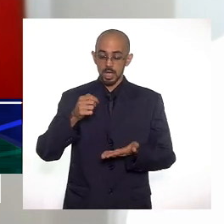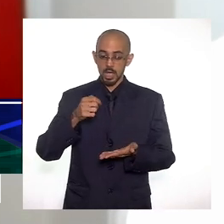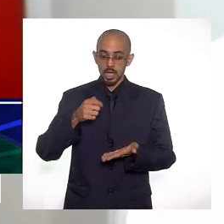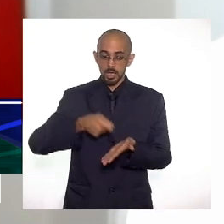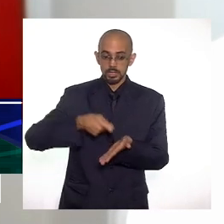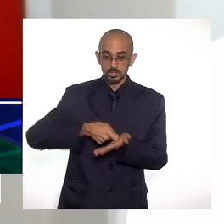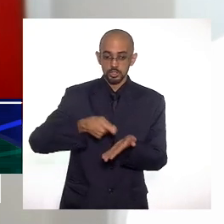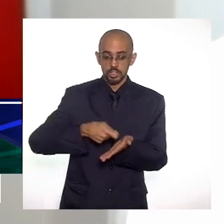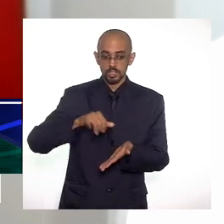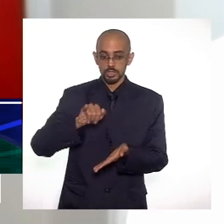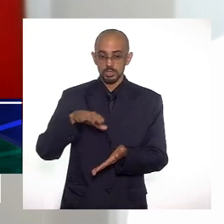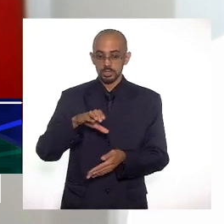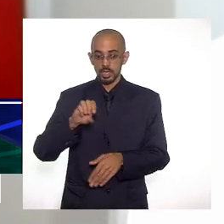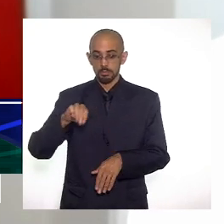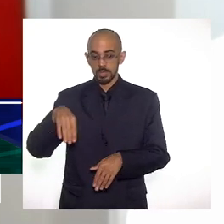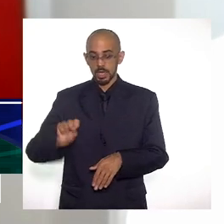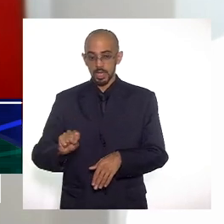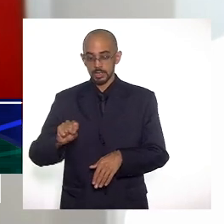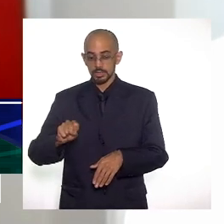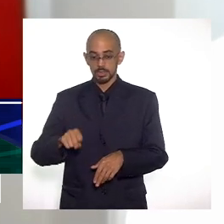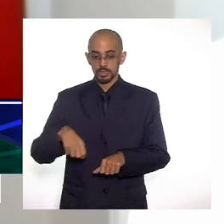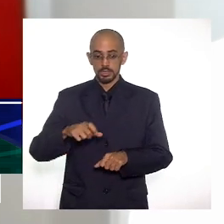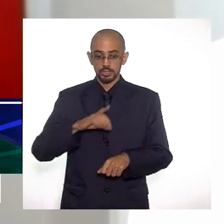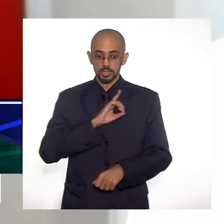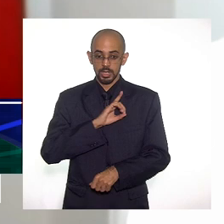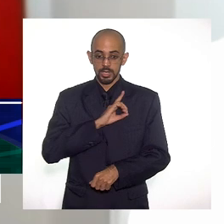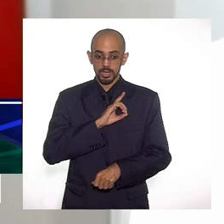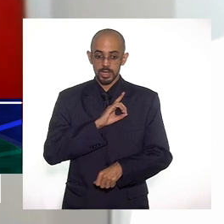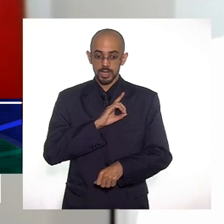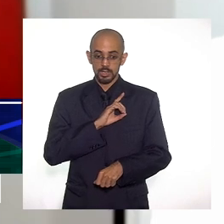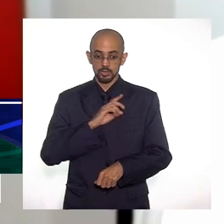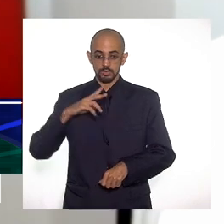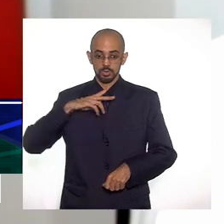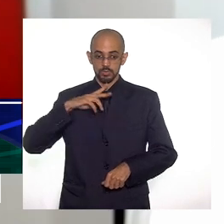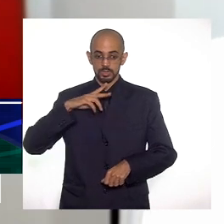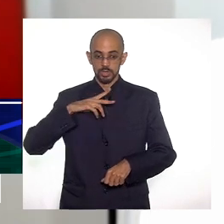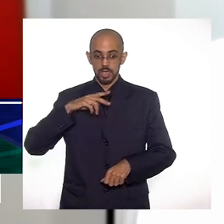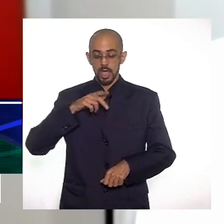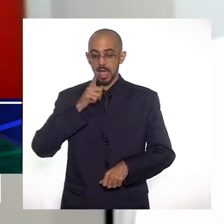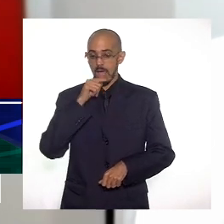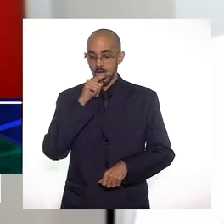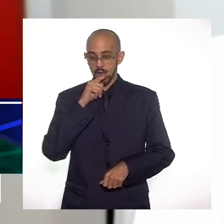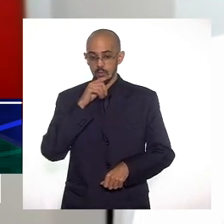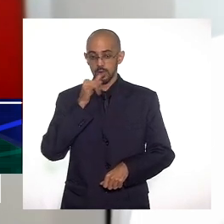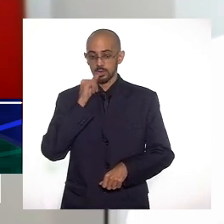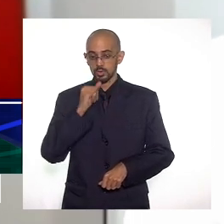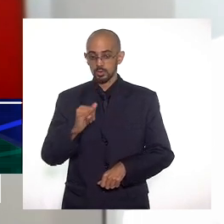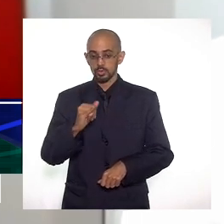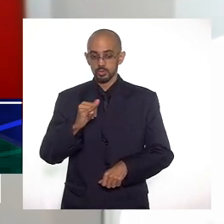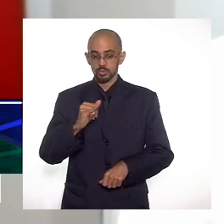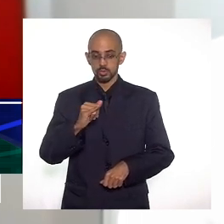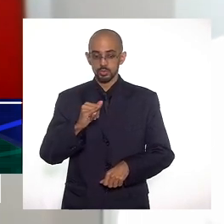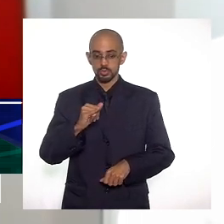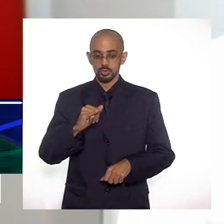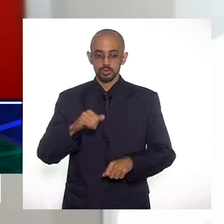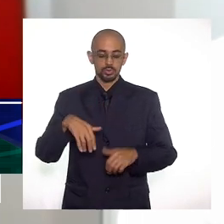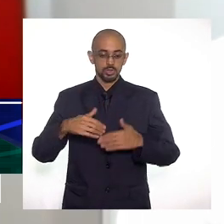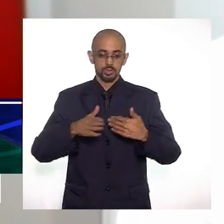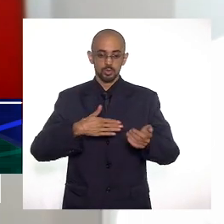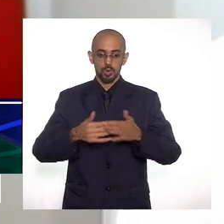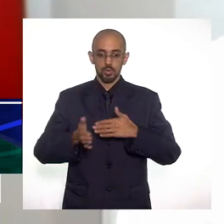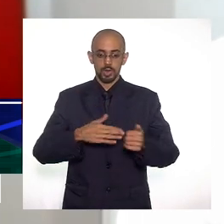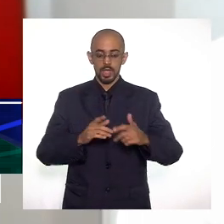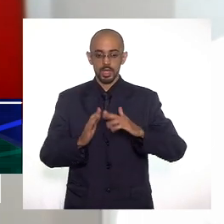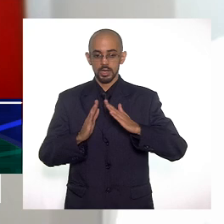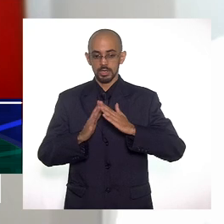estaduais próprios, delegados, terceirizados ou privatizados de água, luz, telefone e gás, às igrejas, templos de qualquer crença e